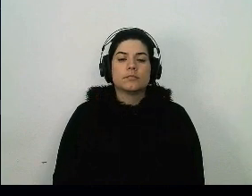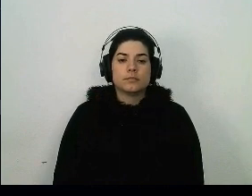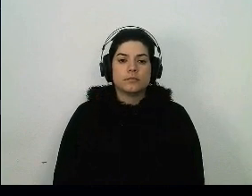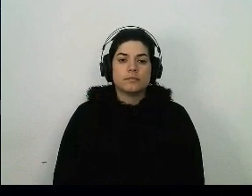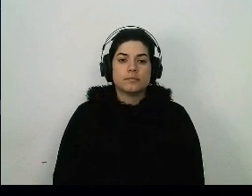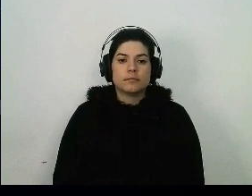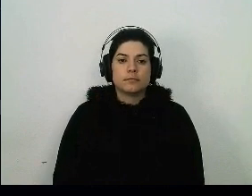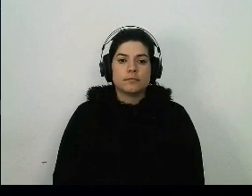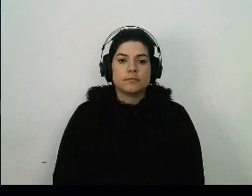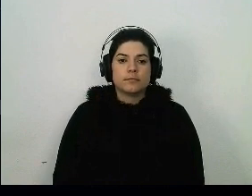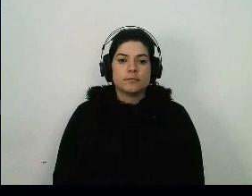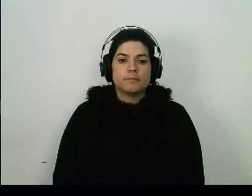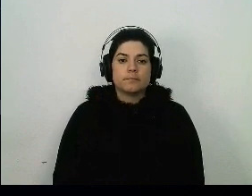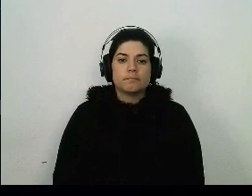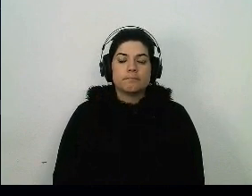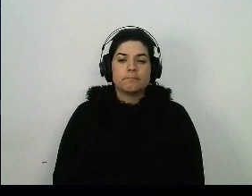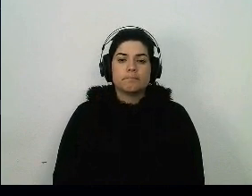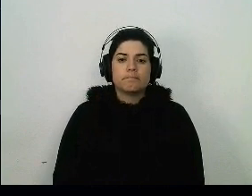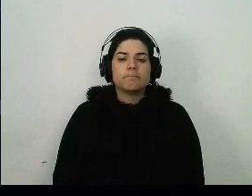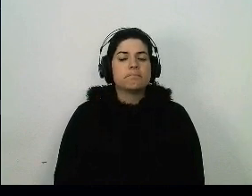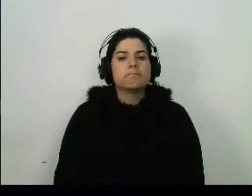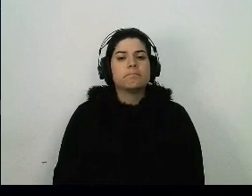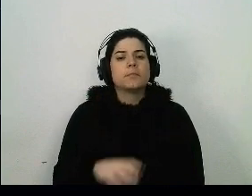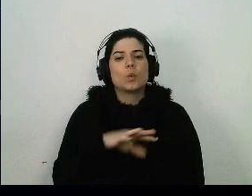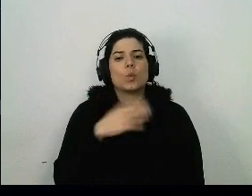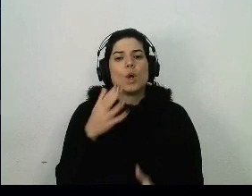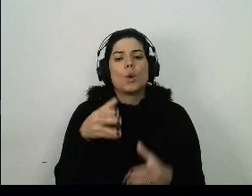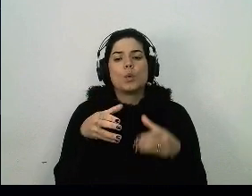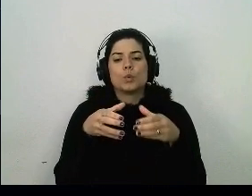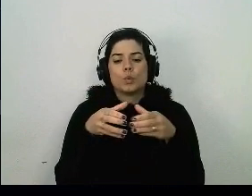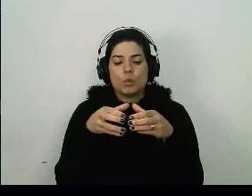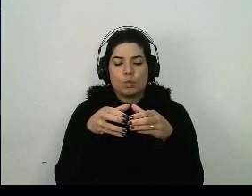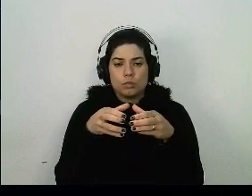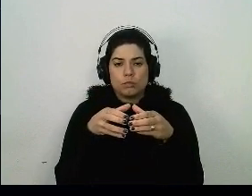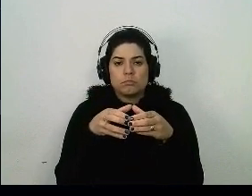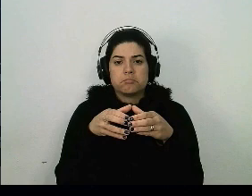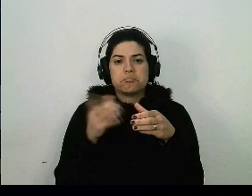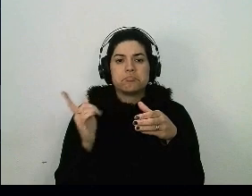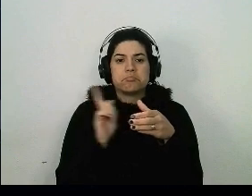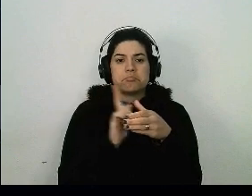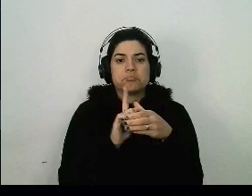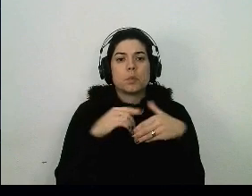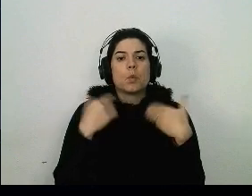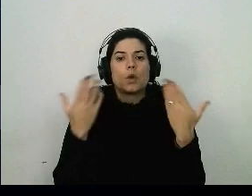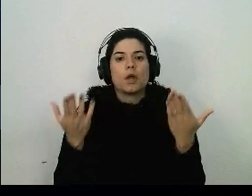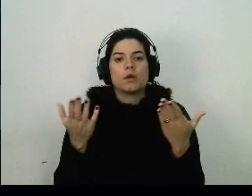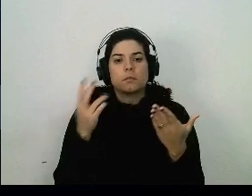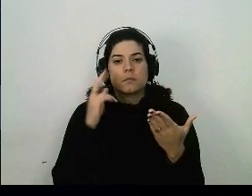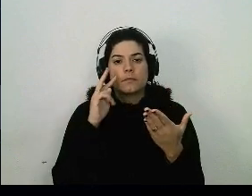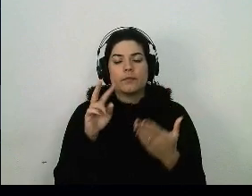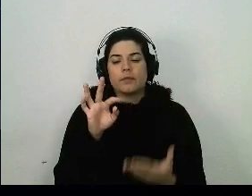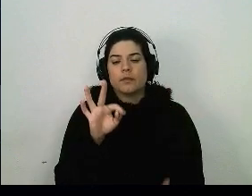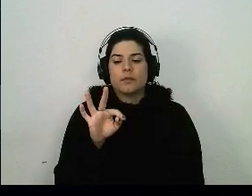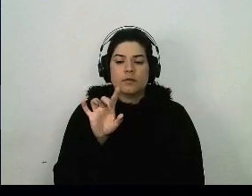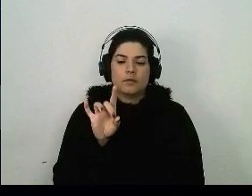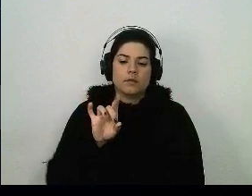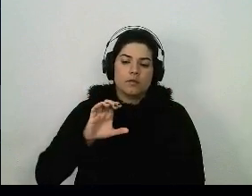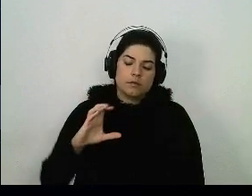Em que grupo de recursos que ele vai pertencer. Eu vou botar TDC online, TDC Ino.